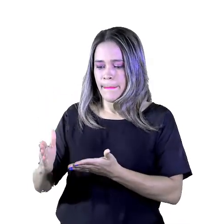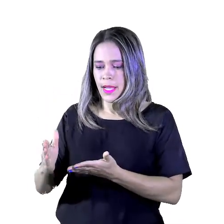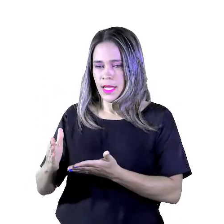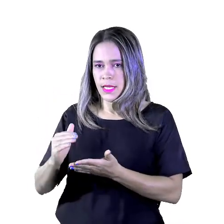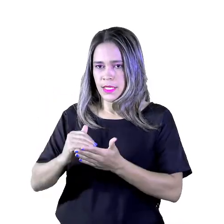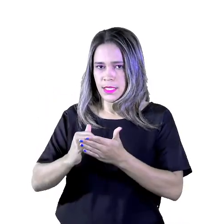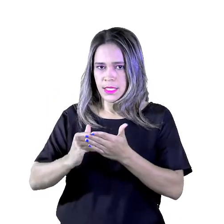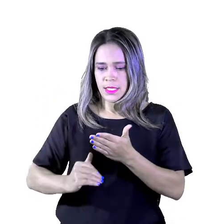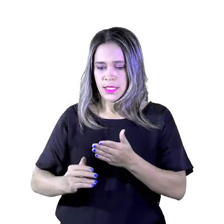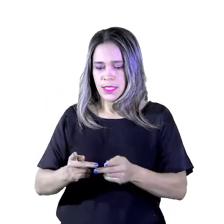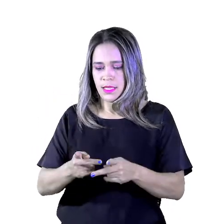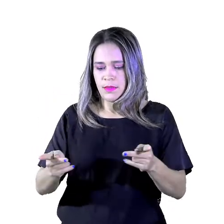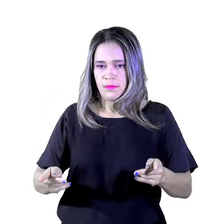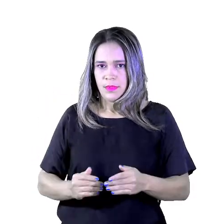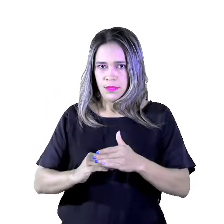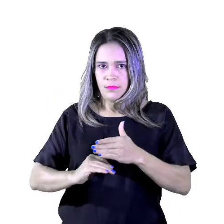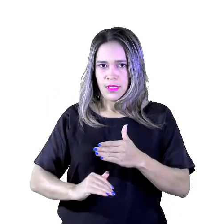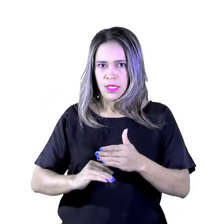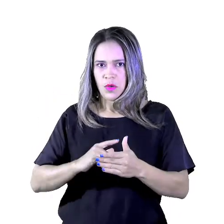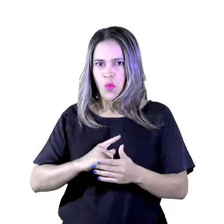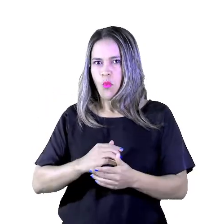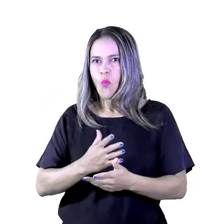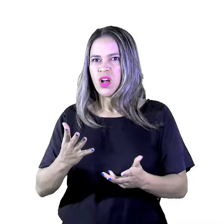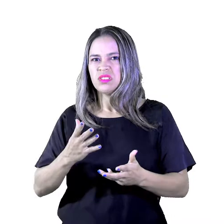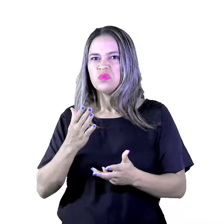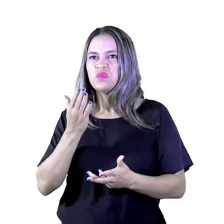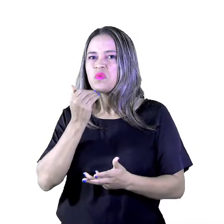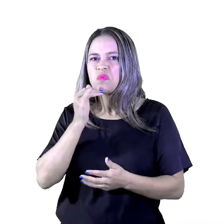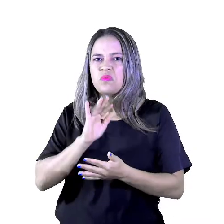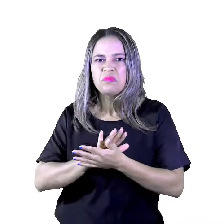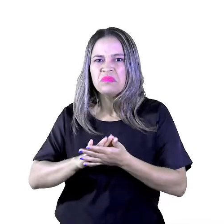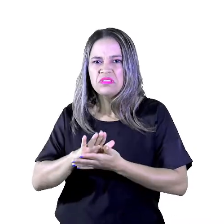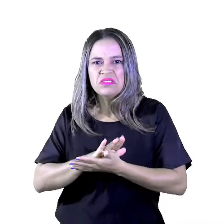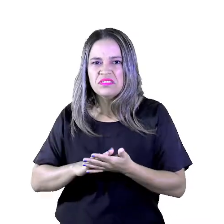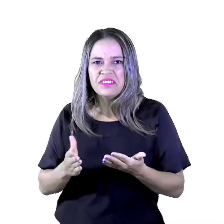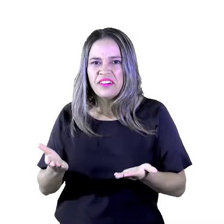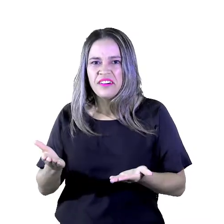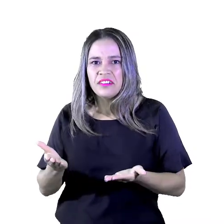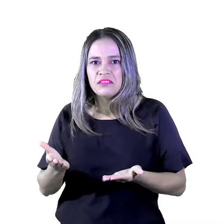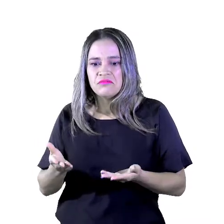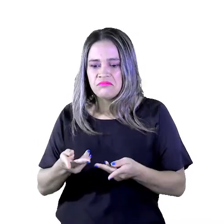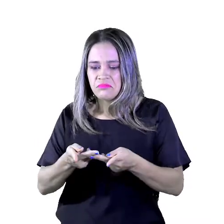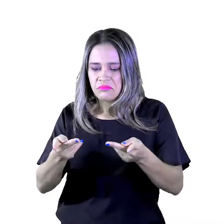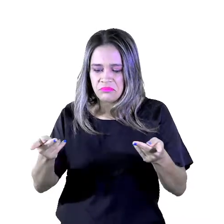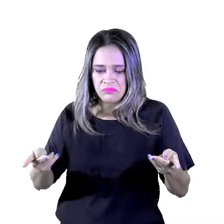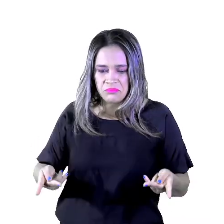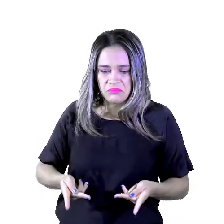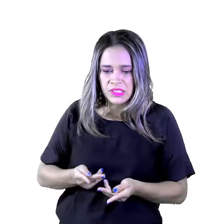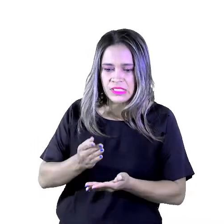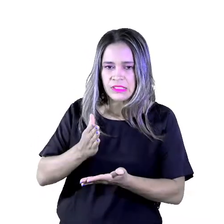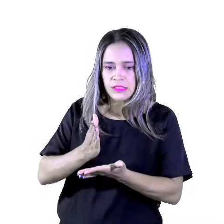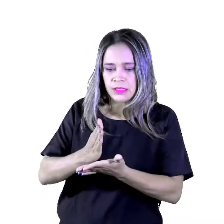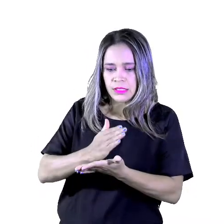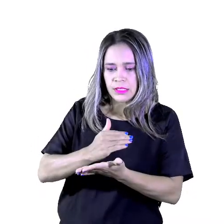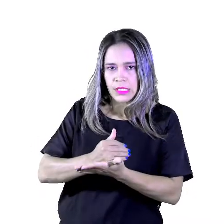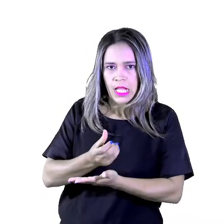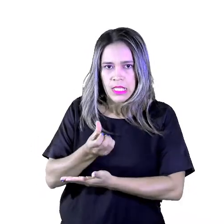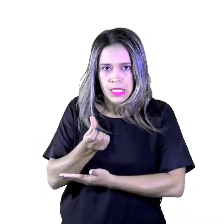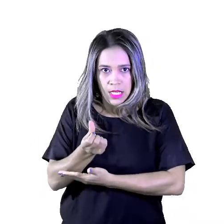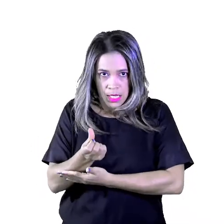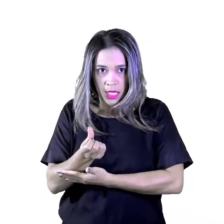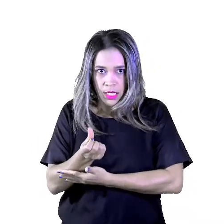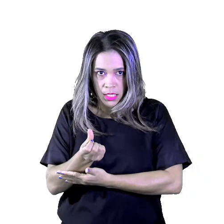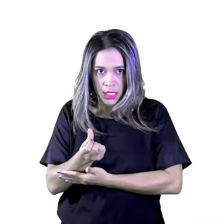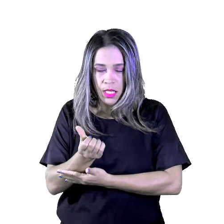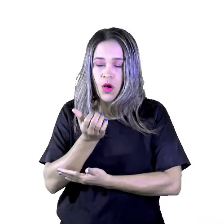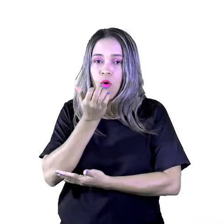abaixo, ela quase não foi consumida, não é? Olha só, continua sendo dividida em 6 partes iguais e